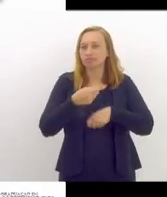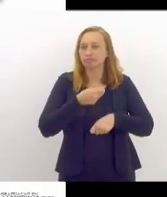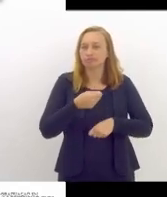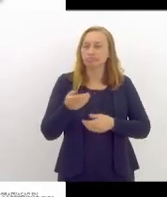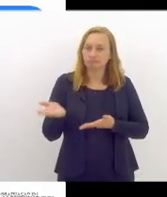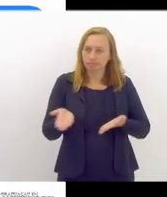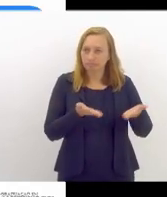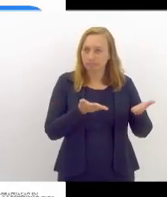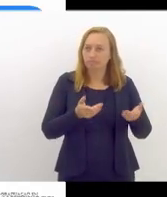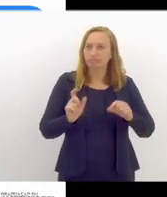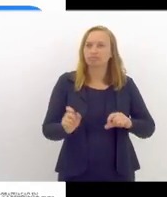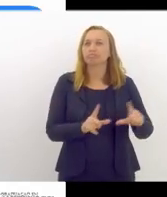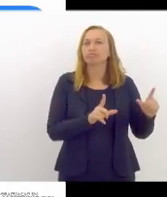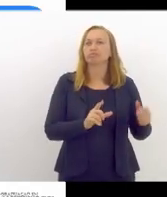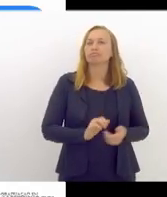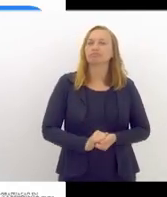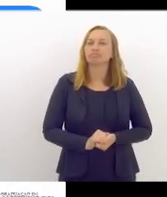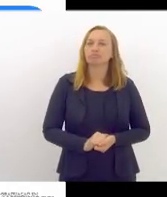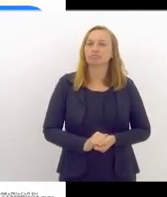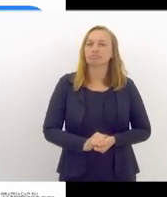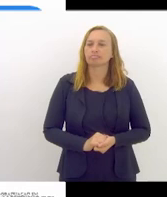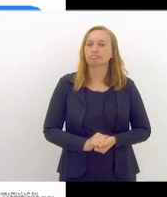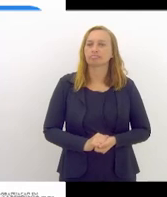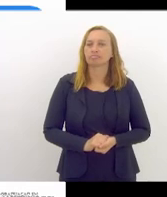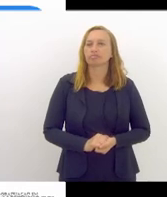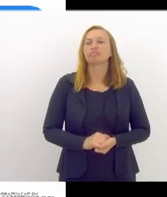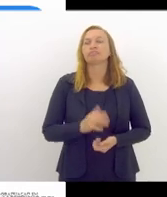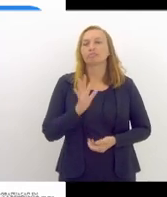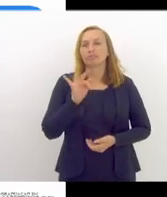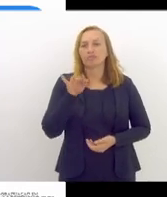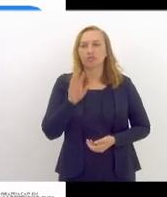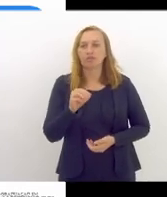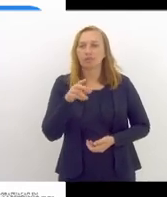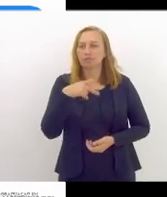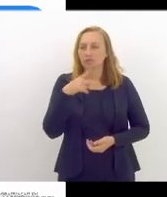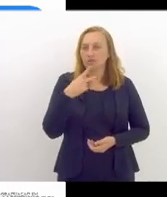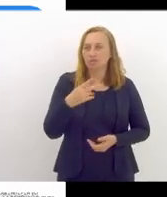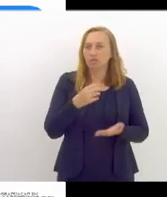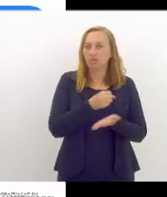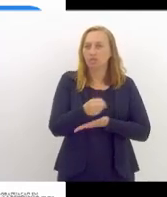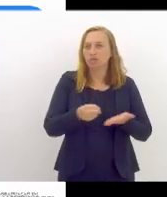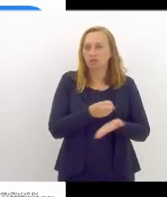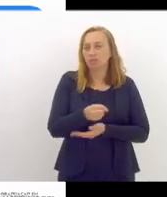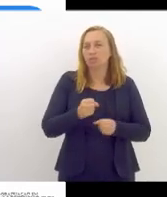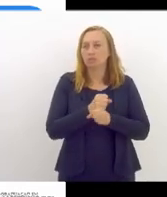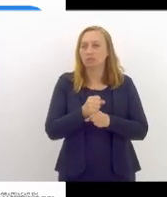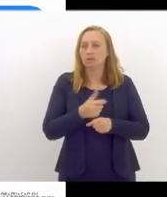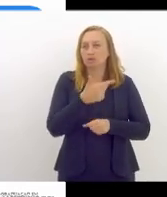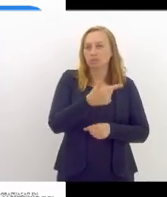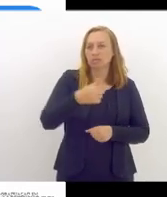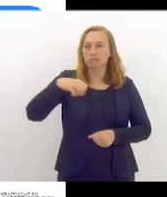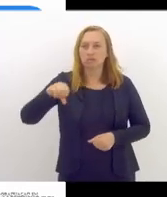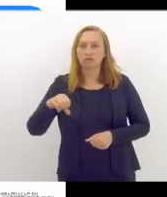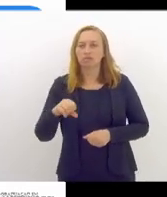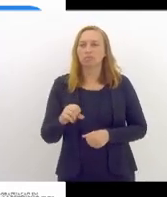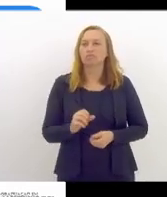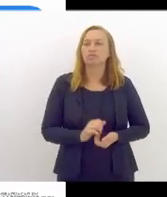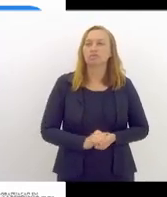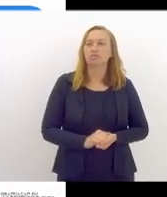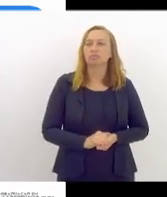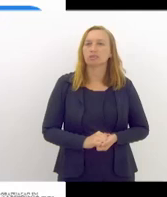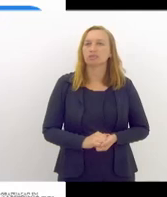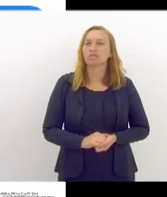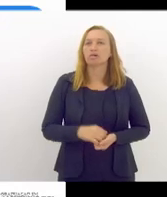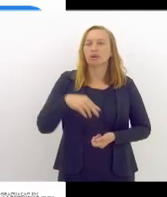passar por favor né o Fábio já falou o ano base 2019 a matriz de insumo produto ele é um pouco